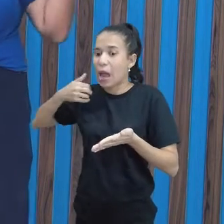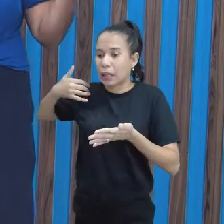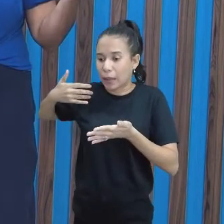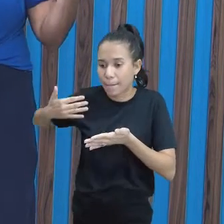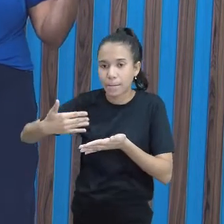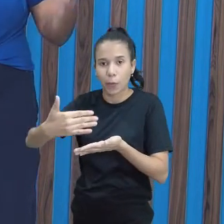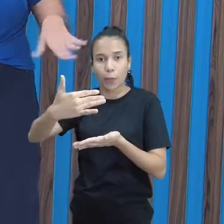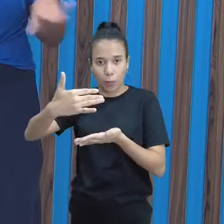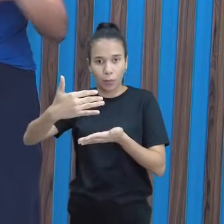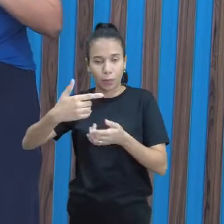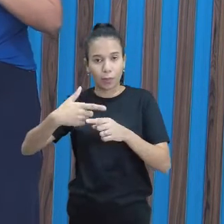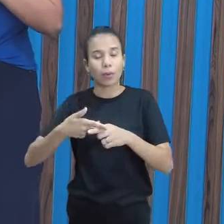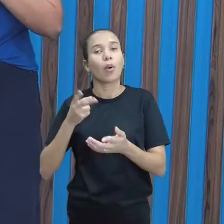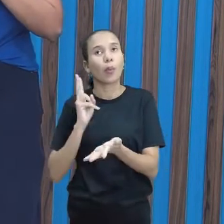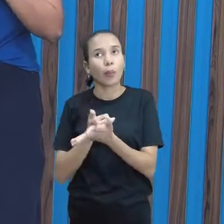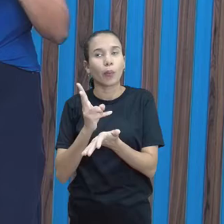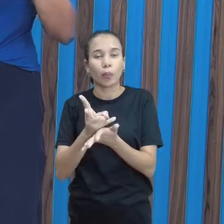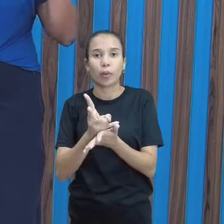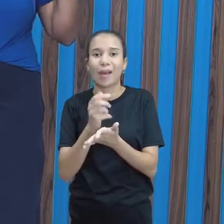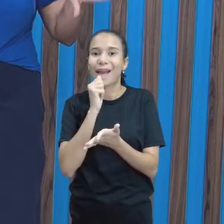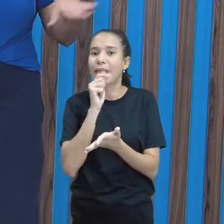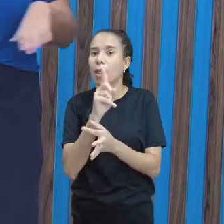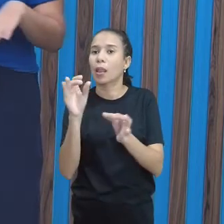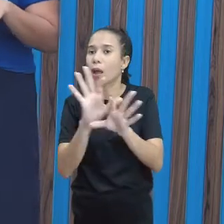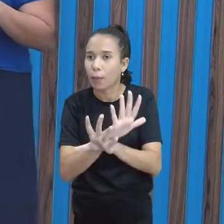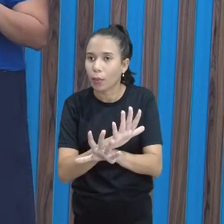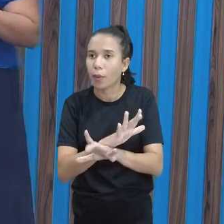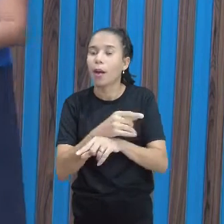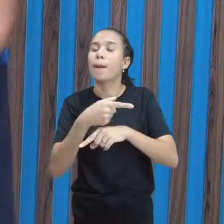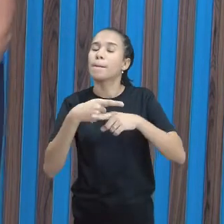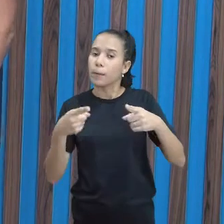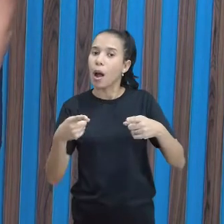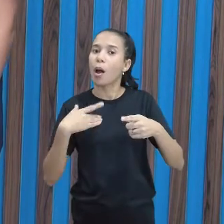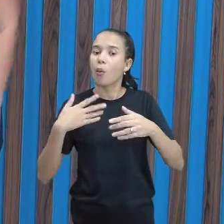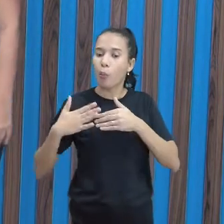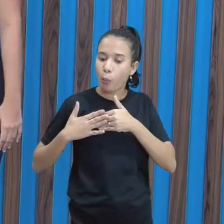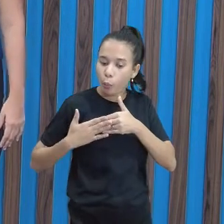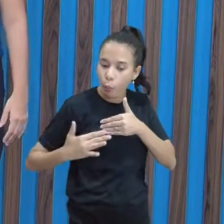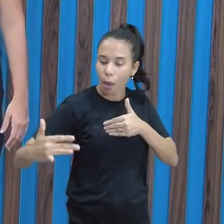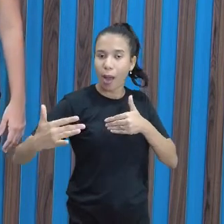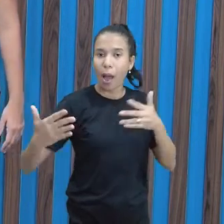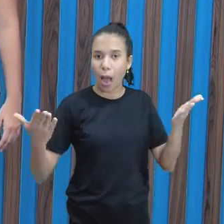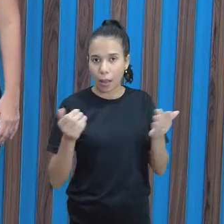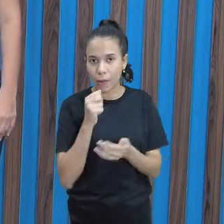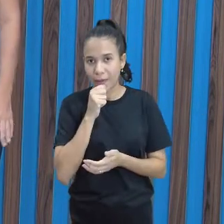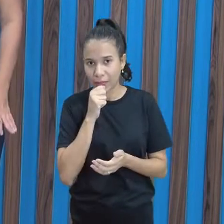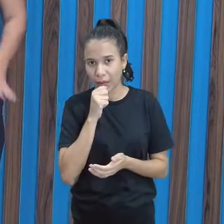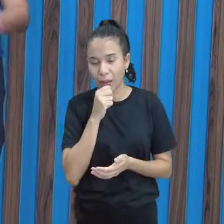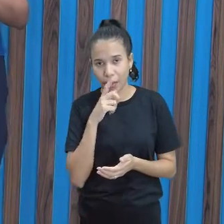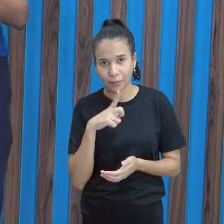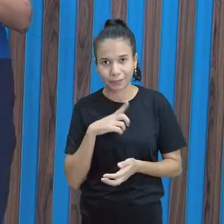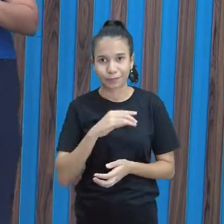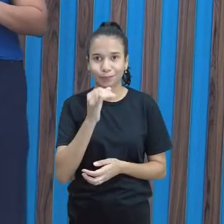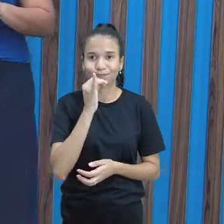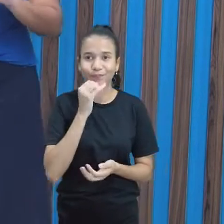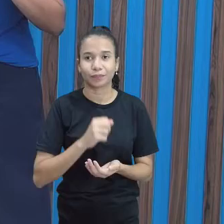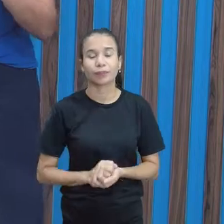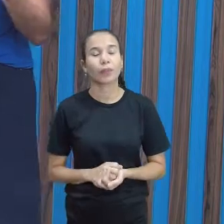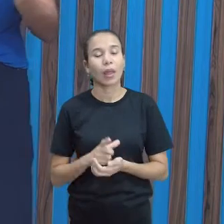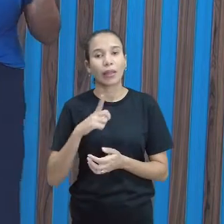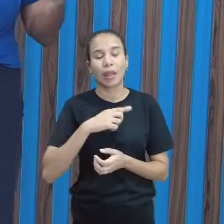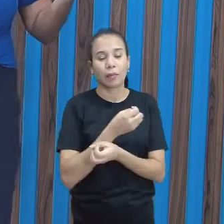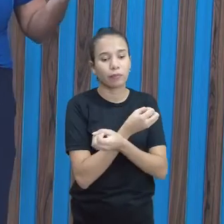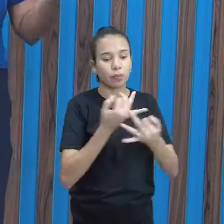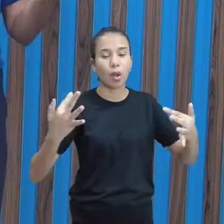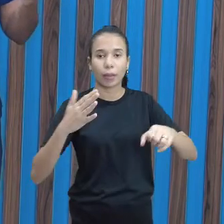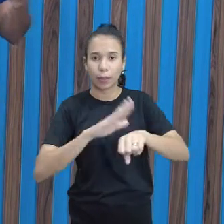da fala, ficou sem conclusão, mas o fato se prolonga até o momento presente da fala. Então, a gente tem